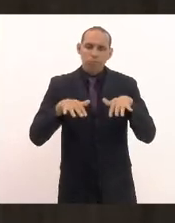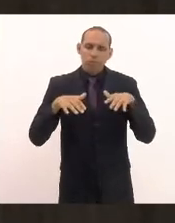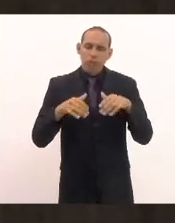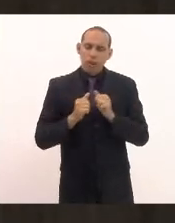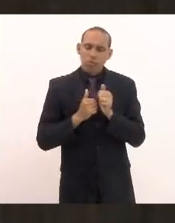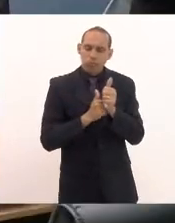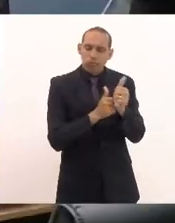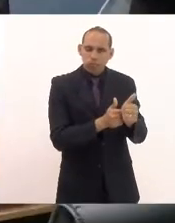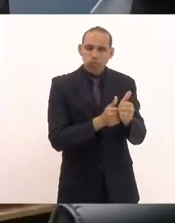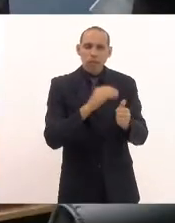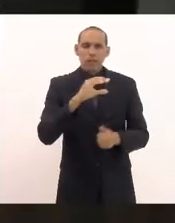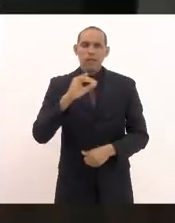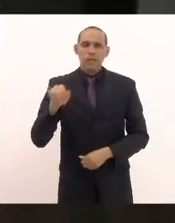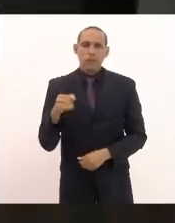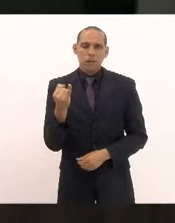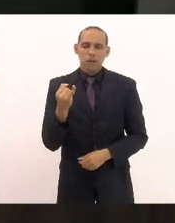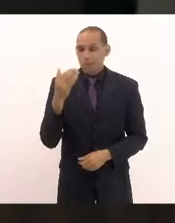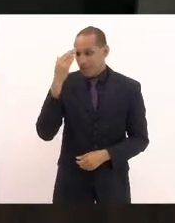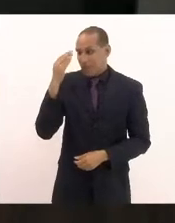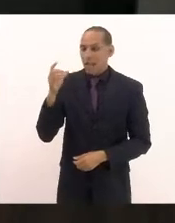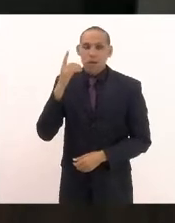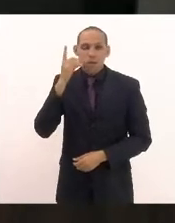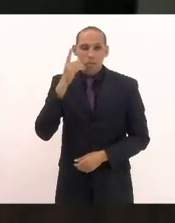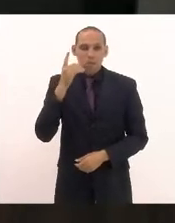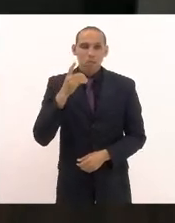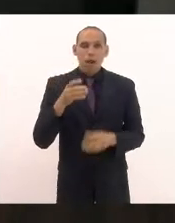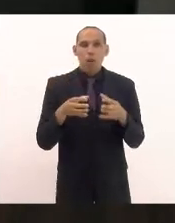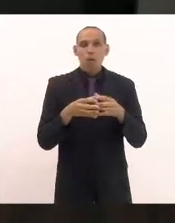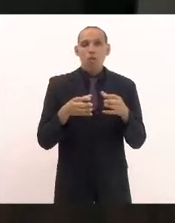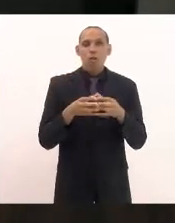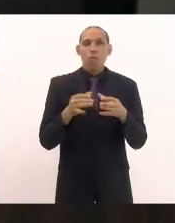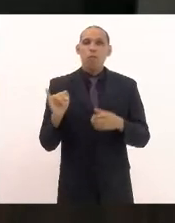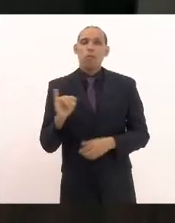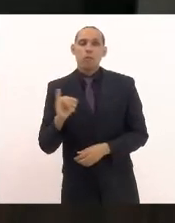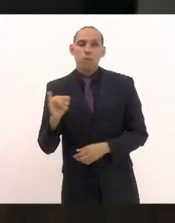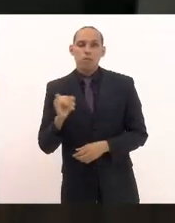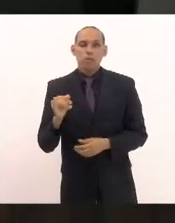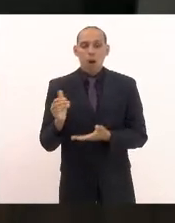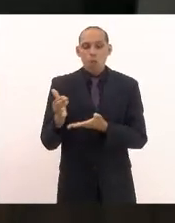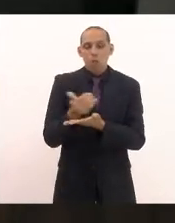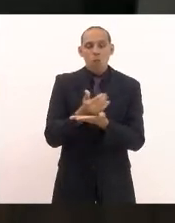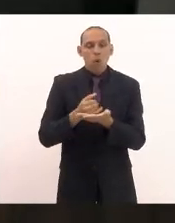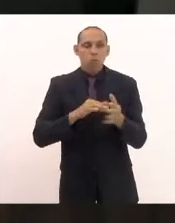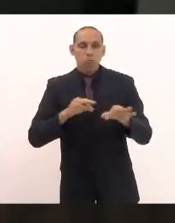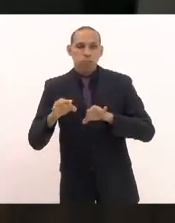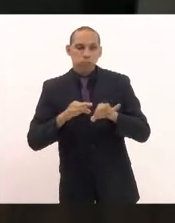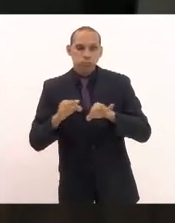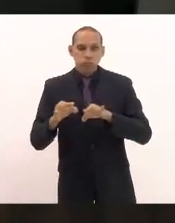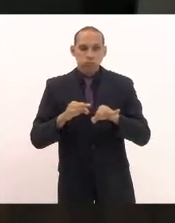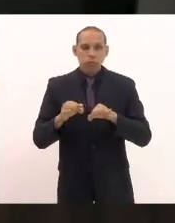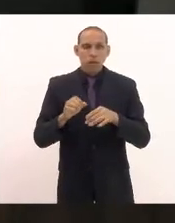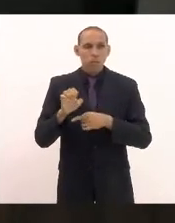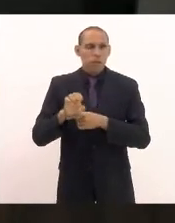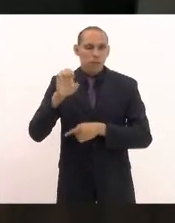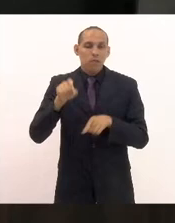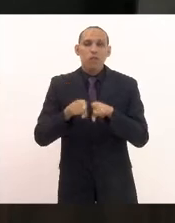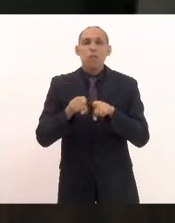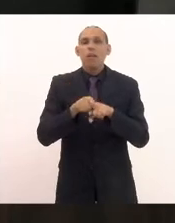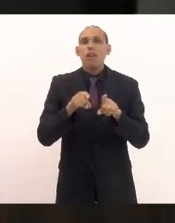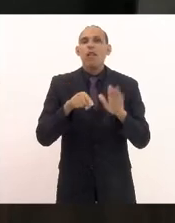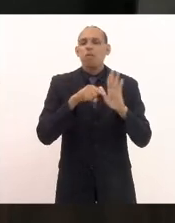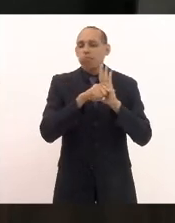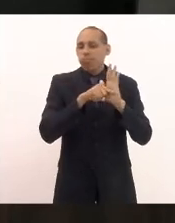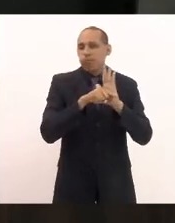CCJ. Obrigado, deputado. Pela Comissão de Tributação, Controle da Arrecadação Estadual e de Fiscalização